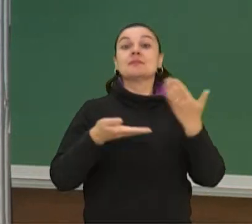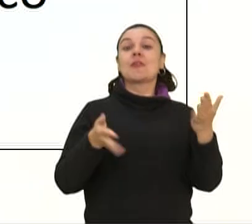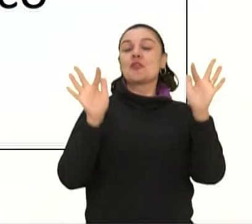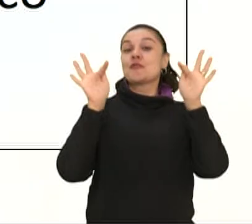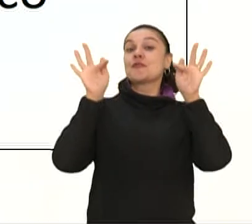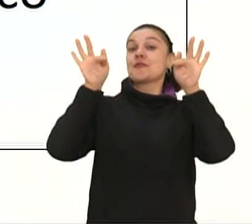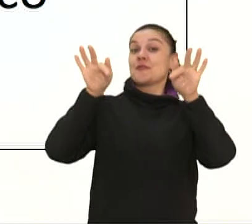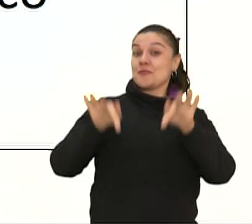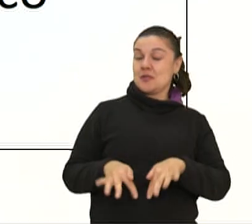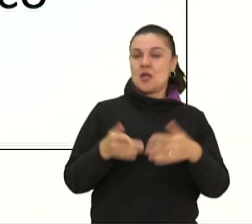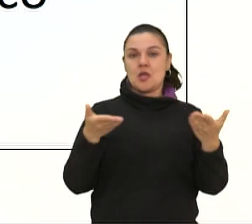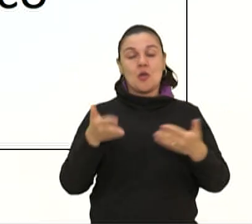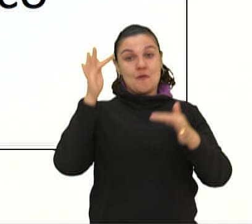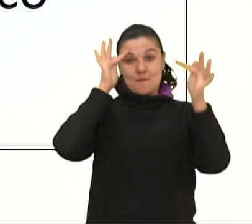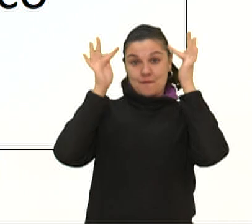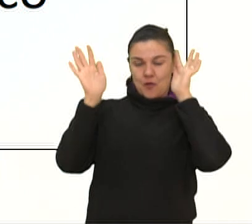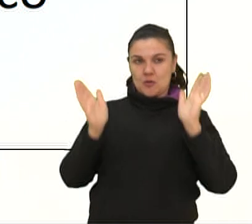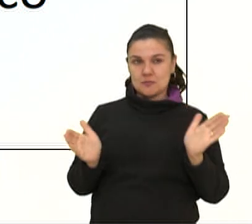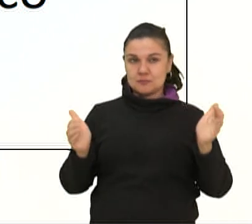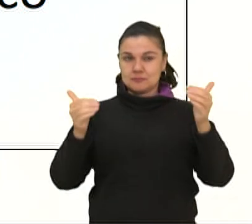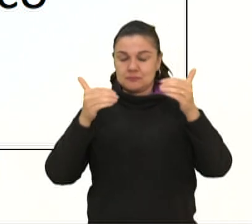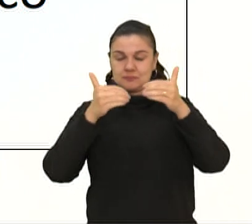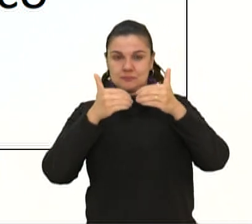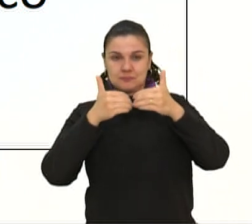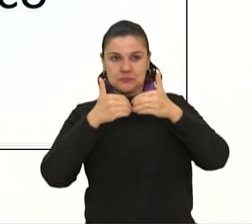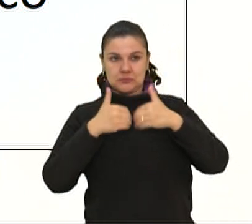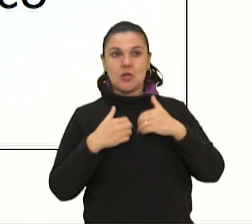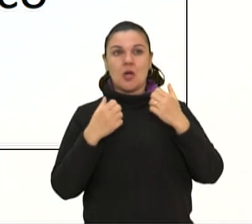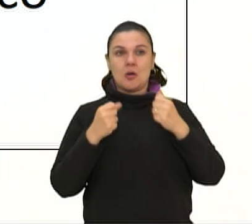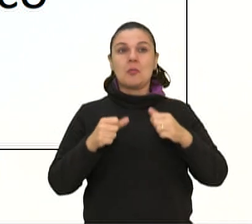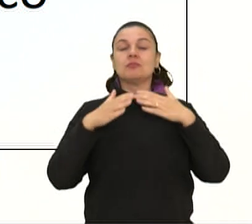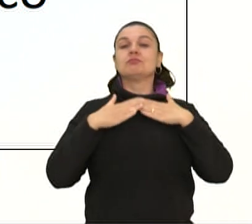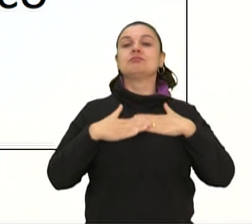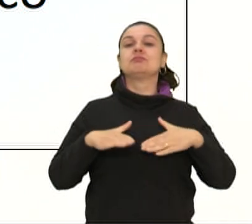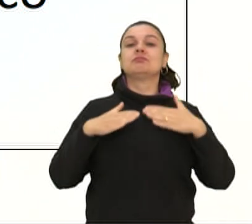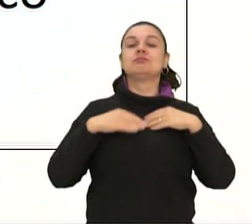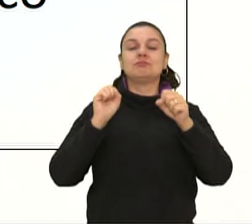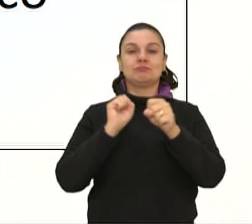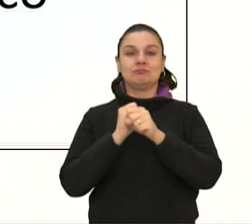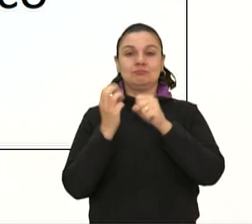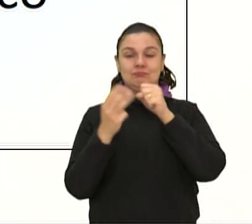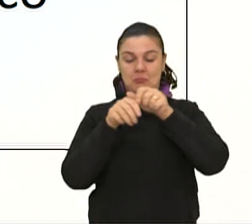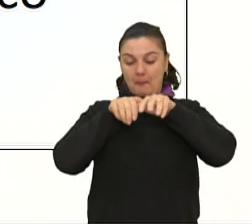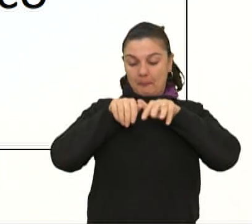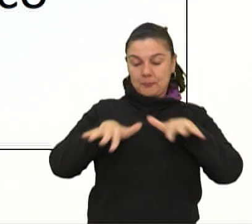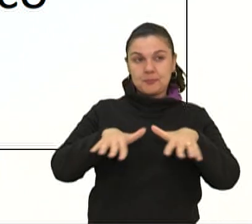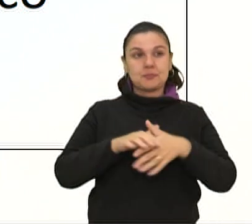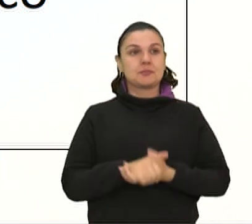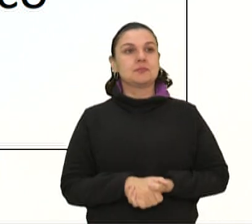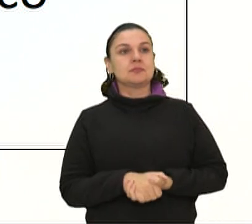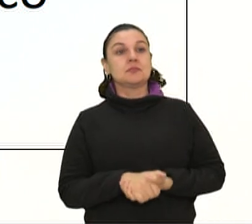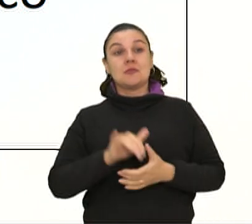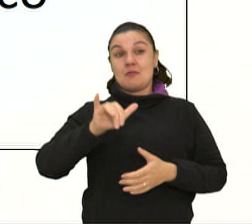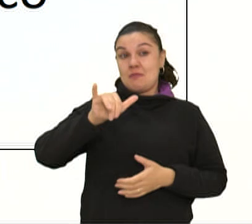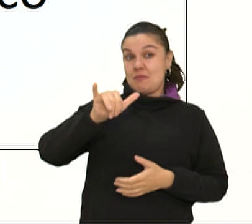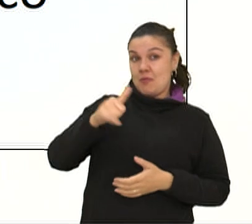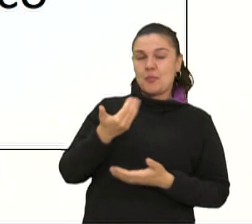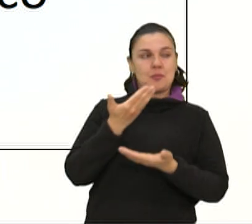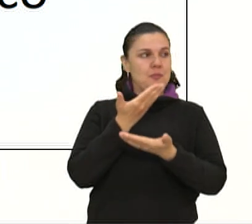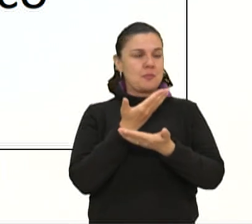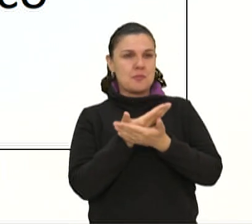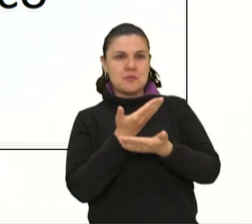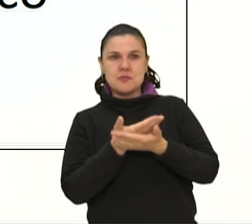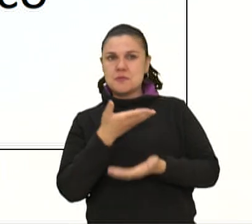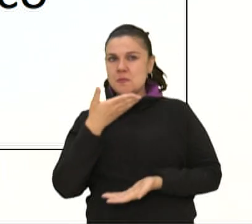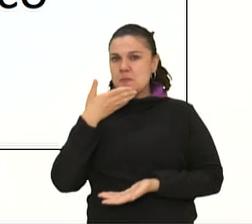muita gente. E aí ele coloca, não tenha medo dessa morte externa, o problema é a corrupção interna do homem, essa que acaba